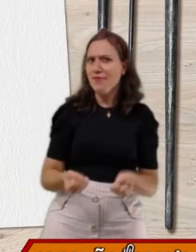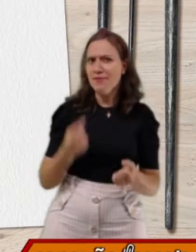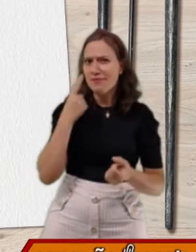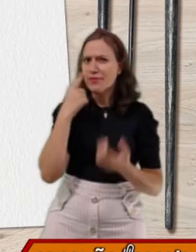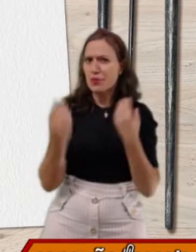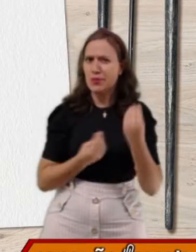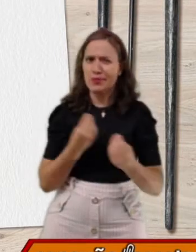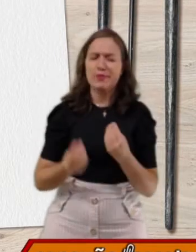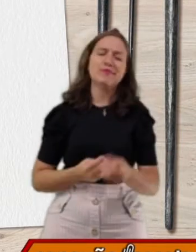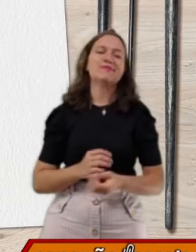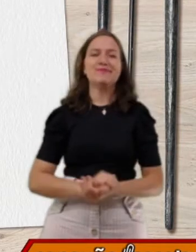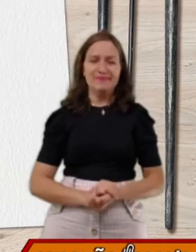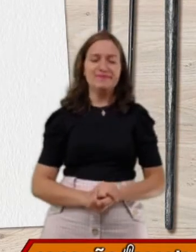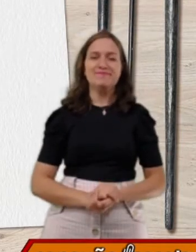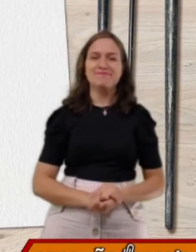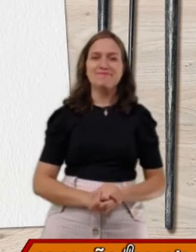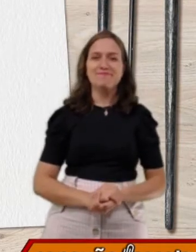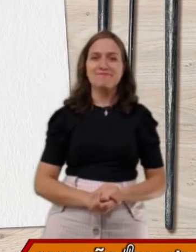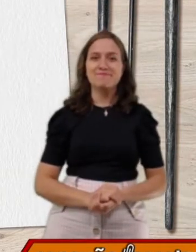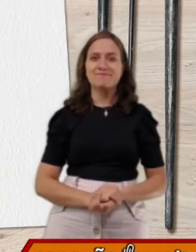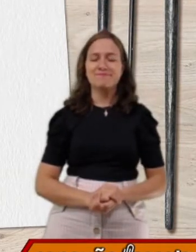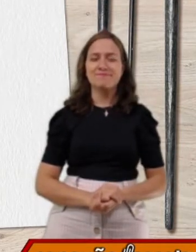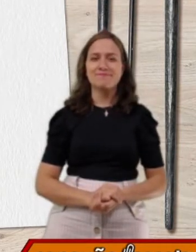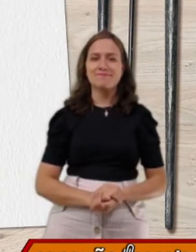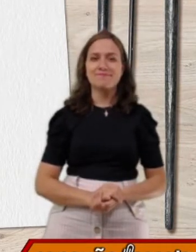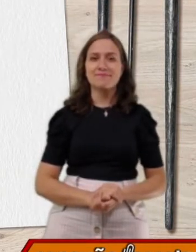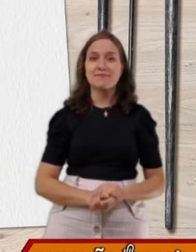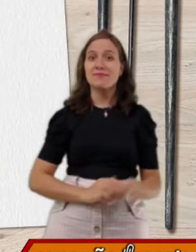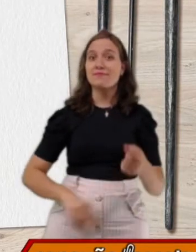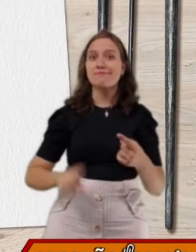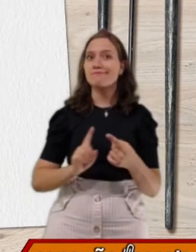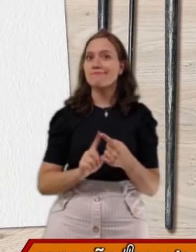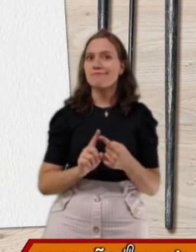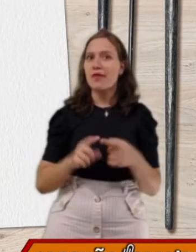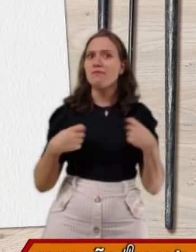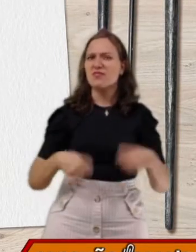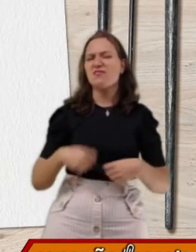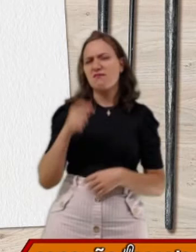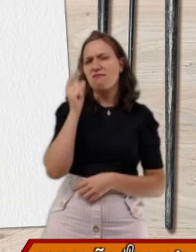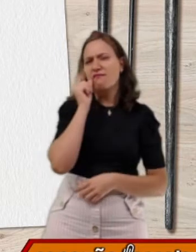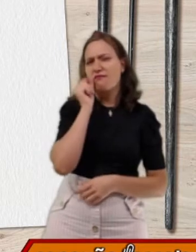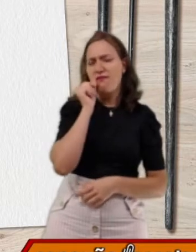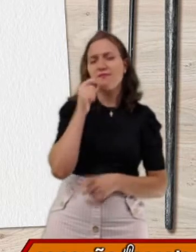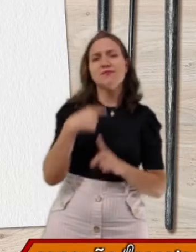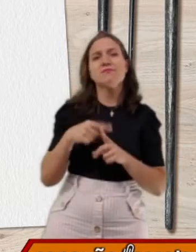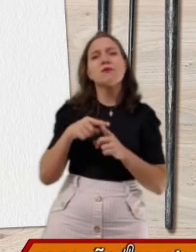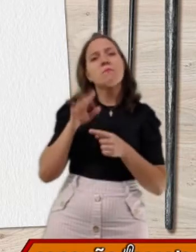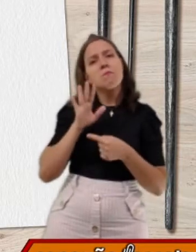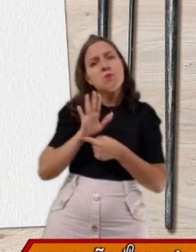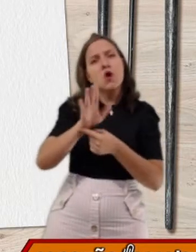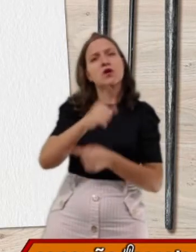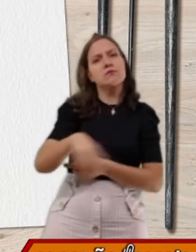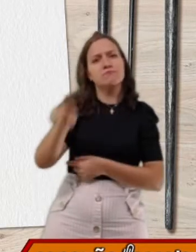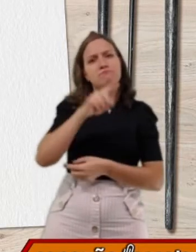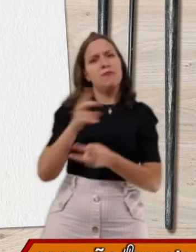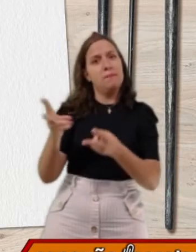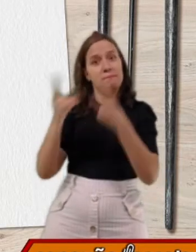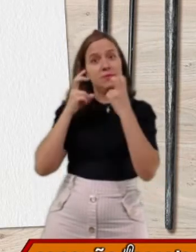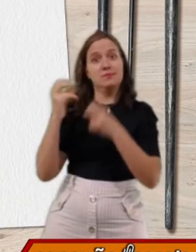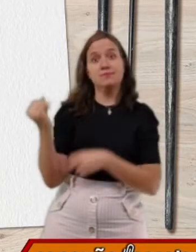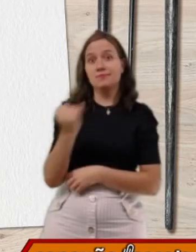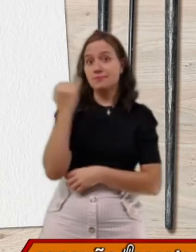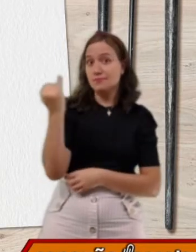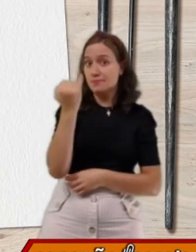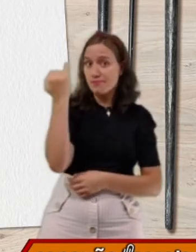vamos lá primeira coisa é peguei meu lápis eu vou de lápis aqui para poder te mostrar algumas coisas